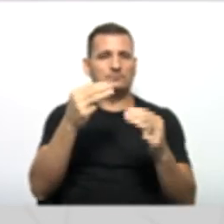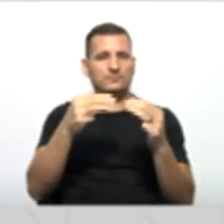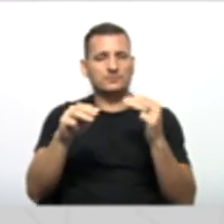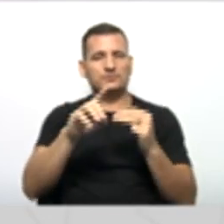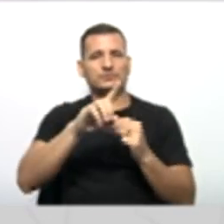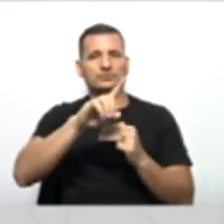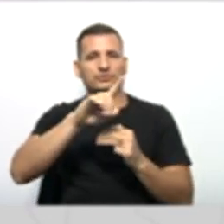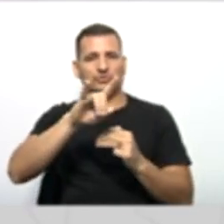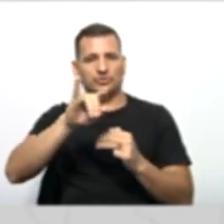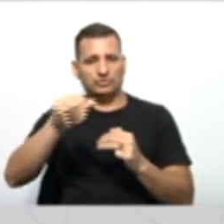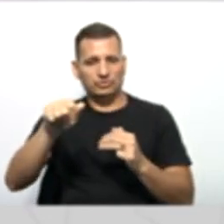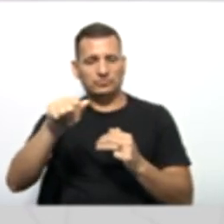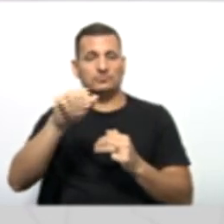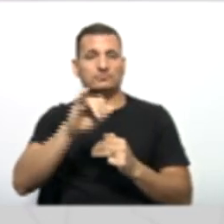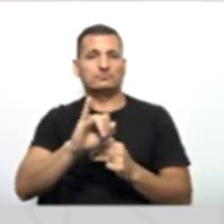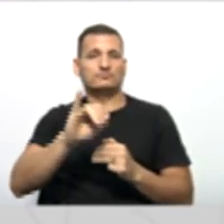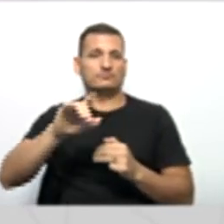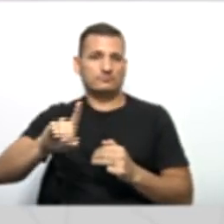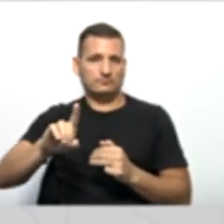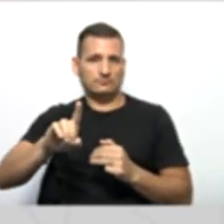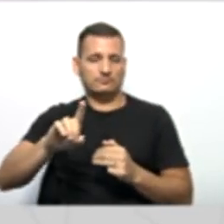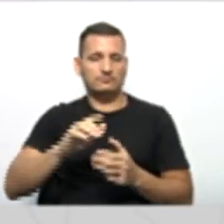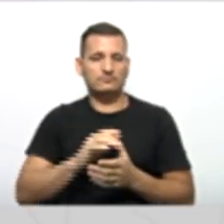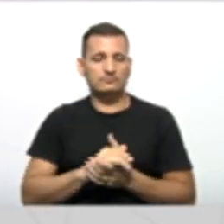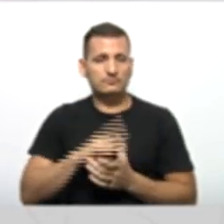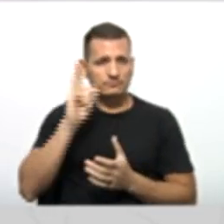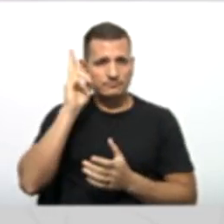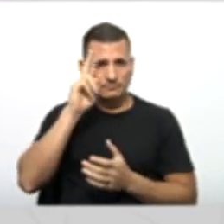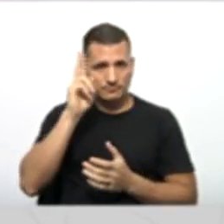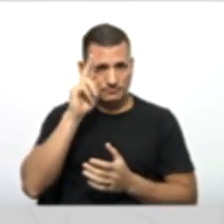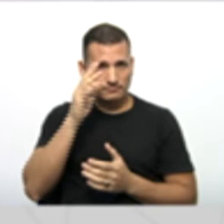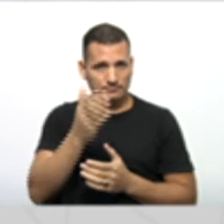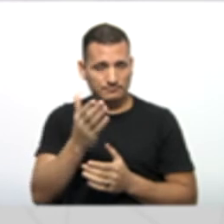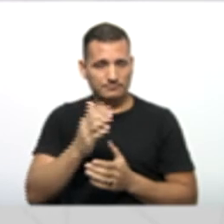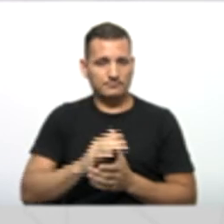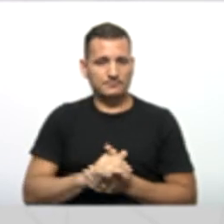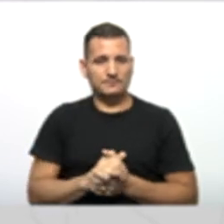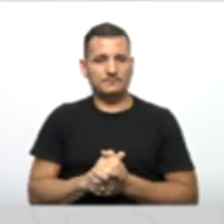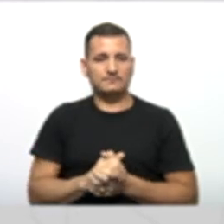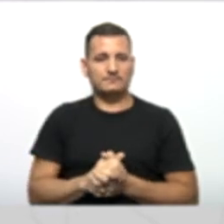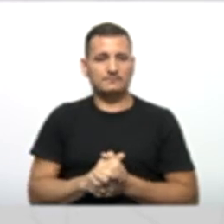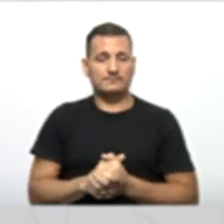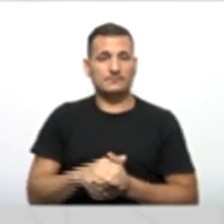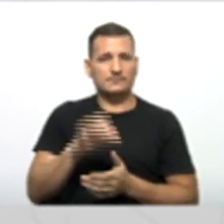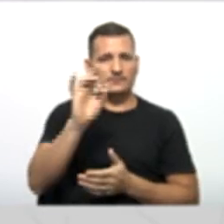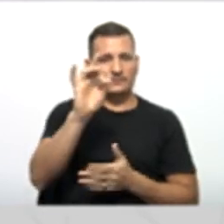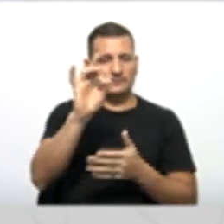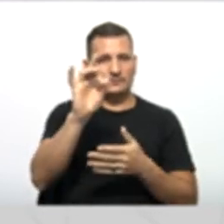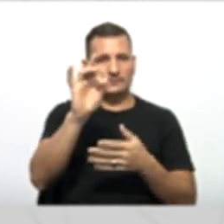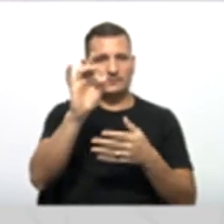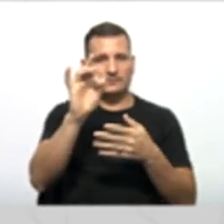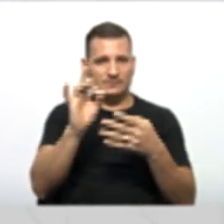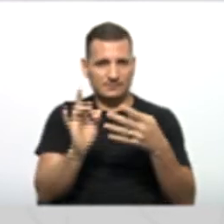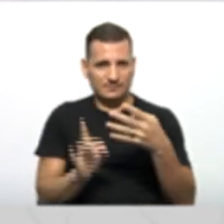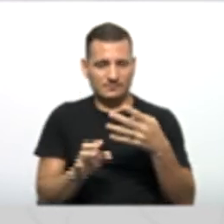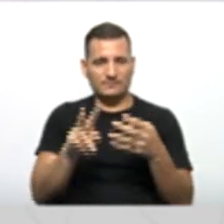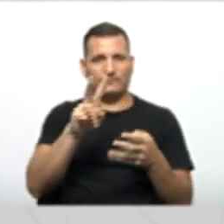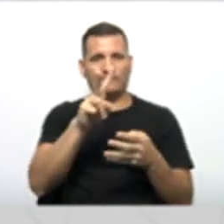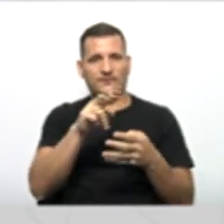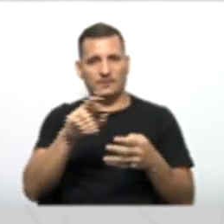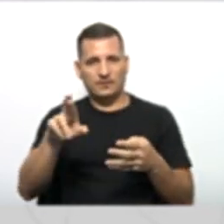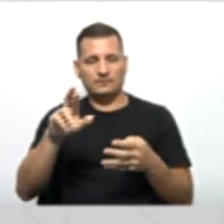wide tão lembrando que cada variável dessa ocupa um